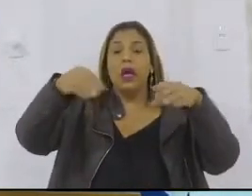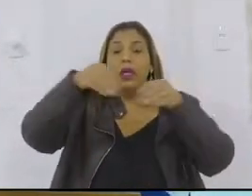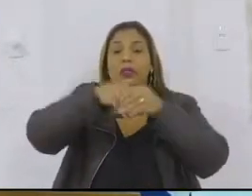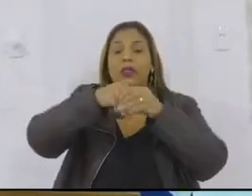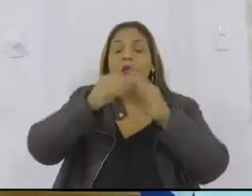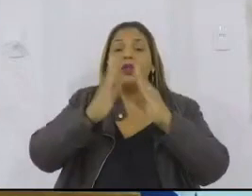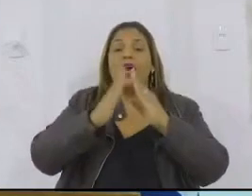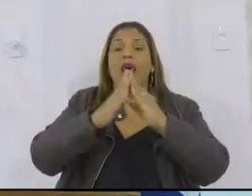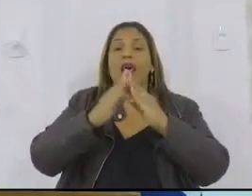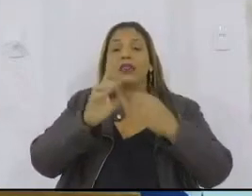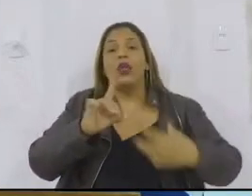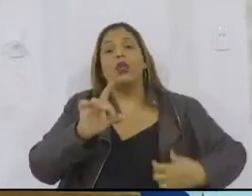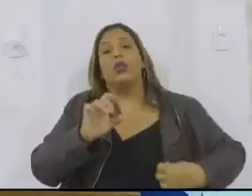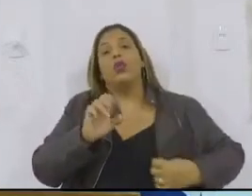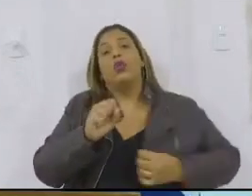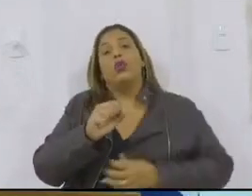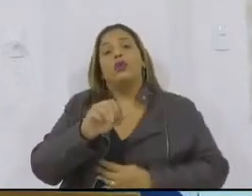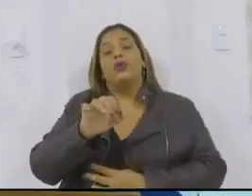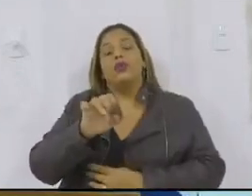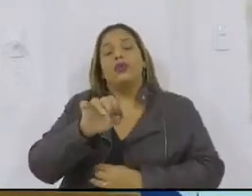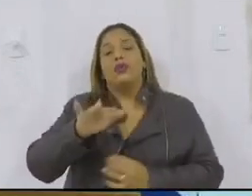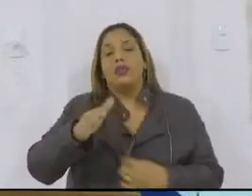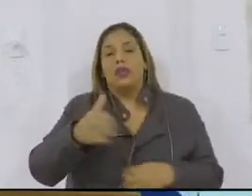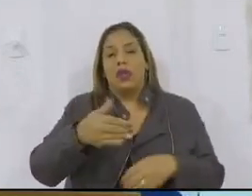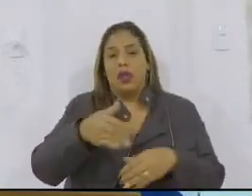Dulce Lopes Garcia, estava